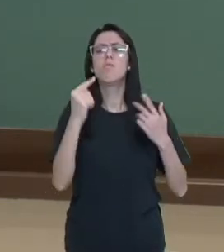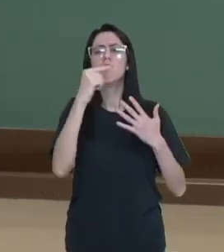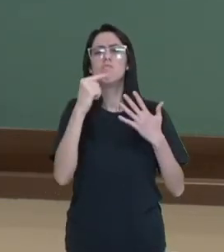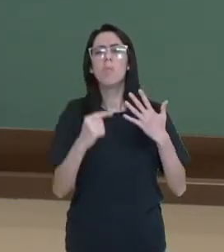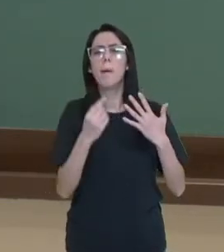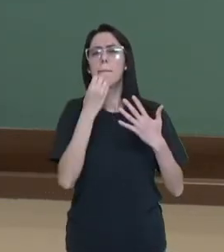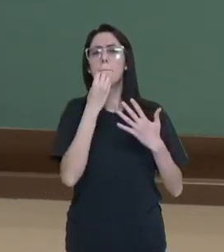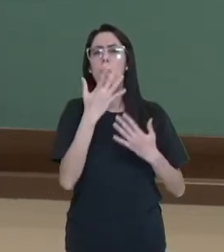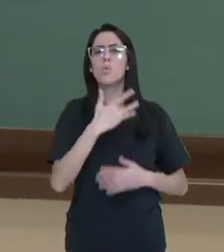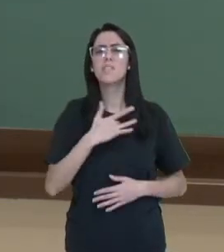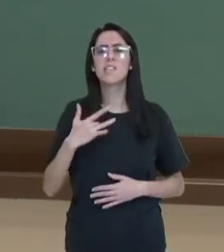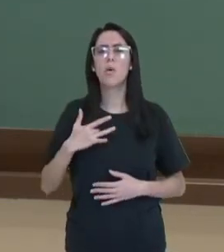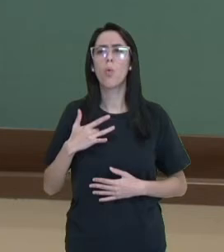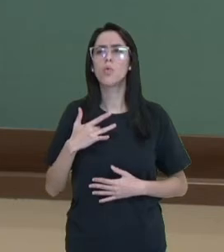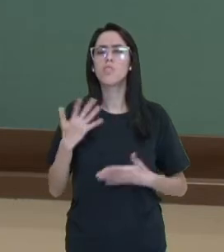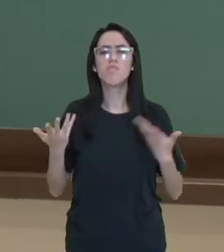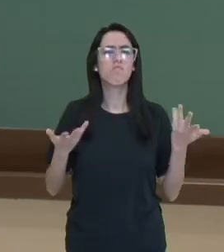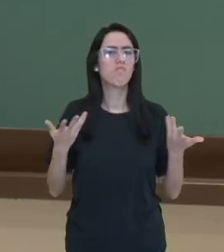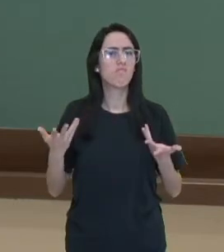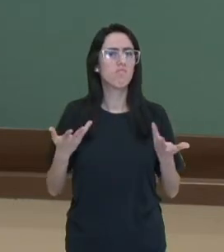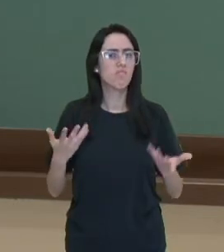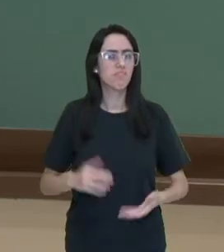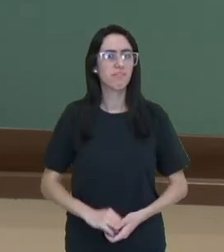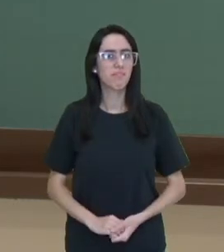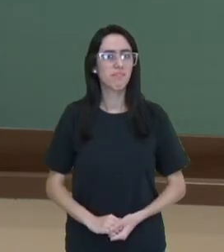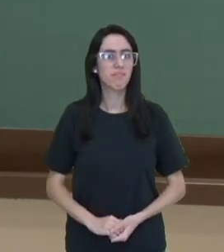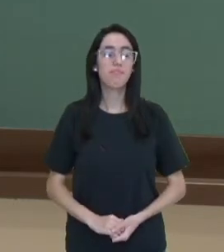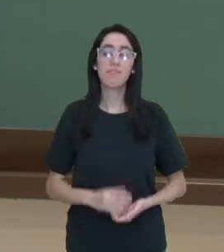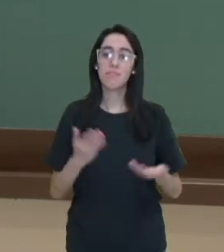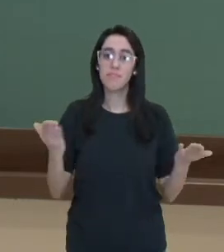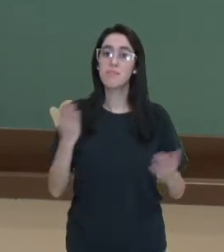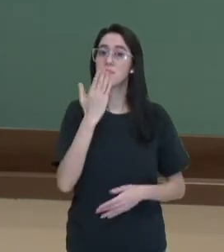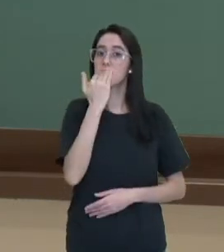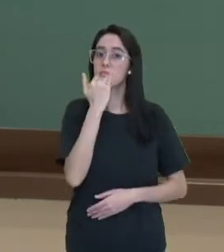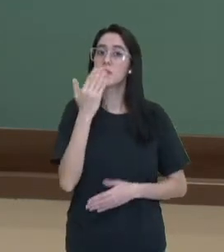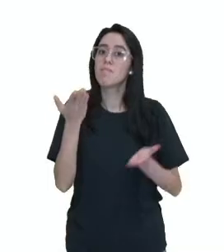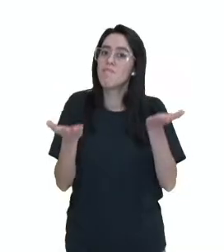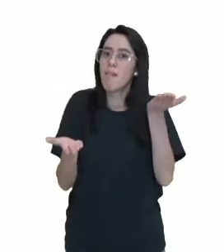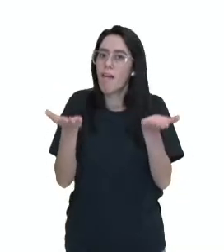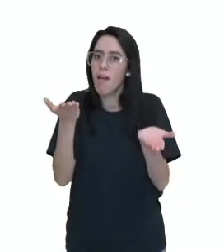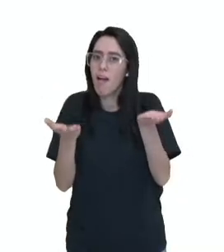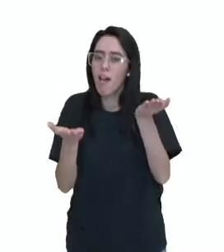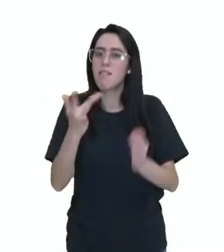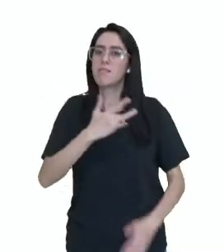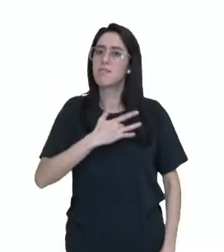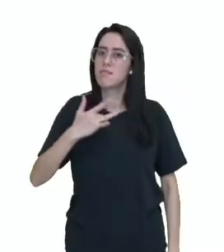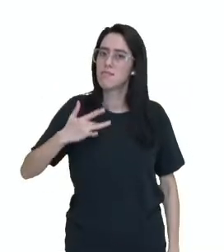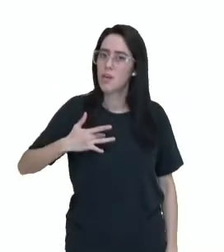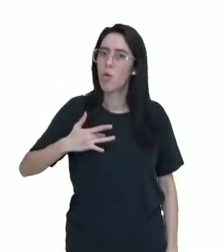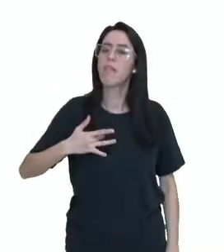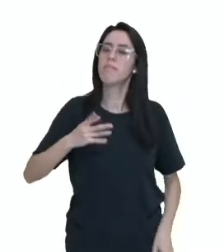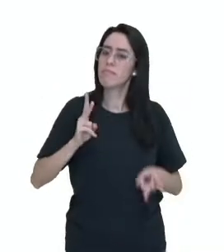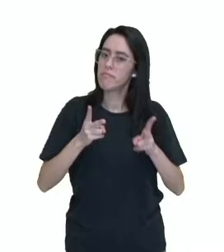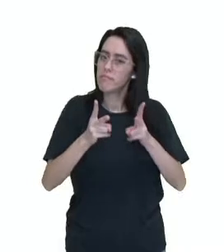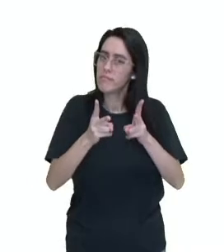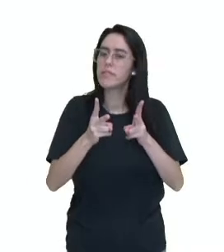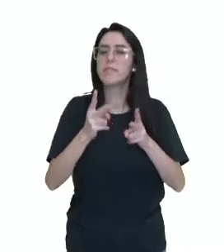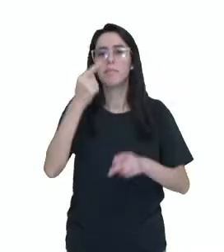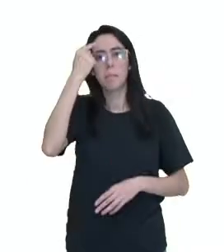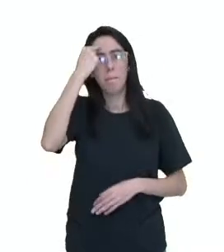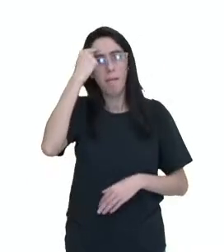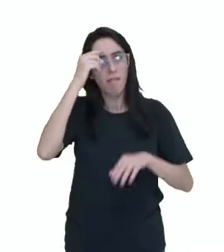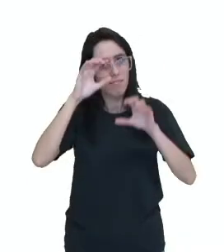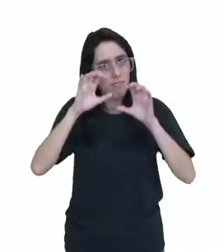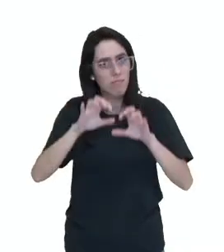né, para a gente adquirir? Então, uma alimentação equilibrada e saudável deverá sempre ser a primeira opção